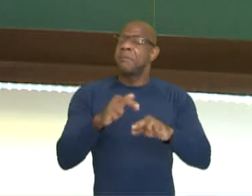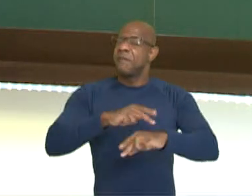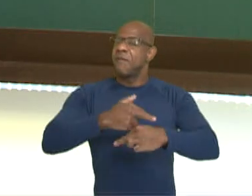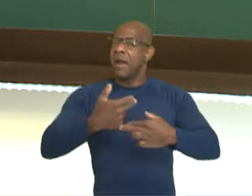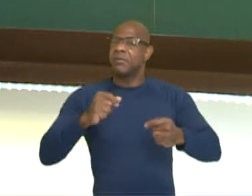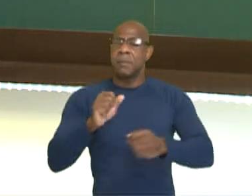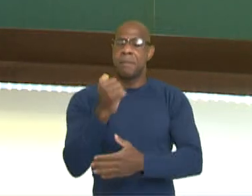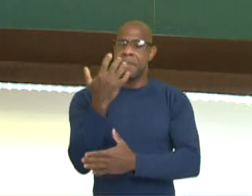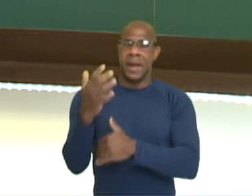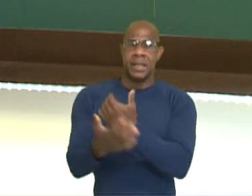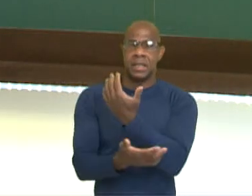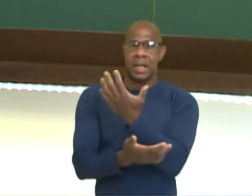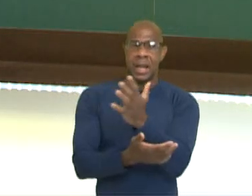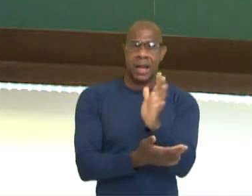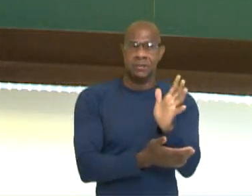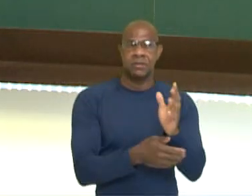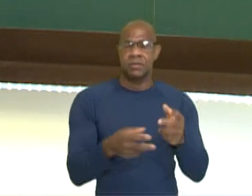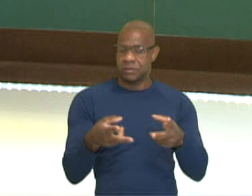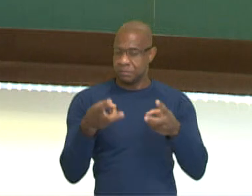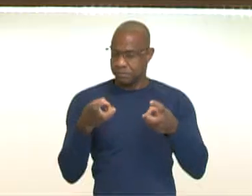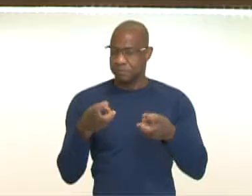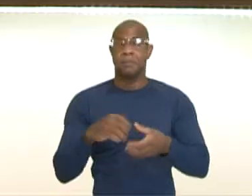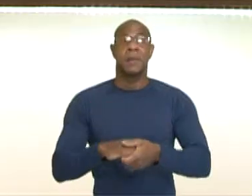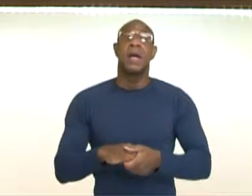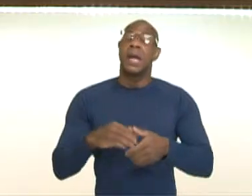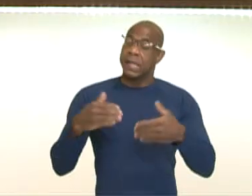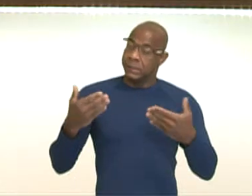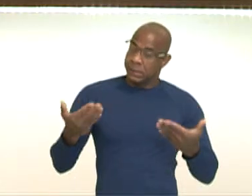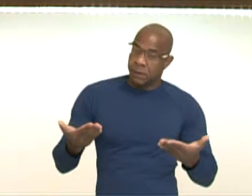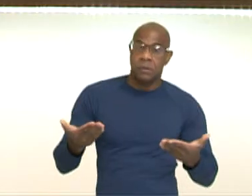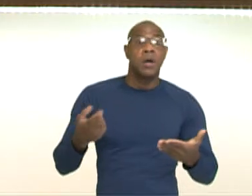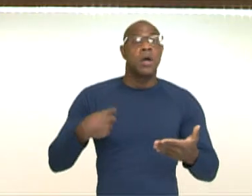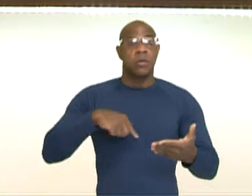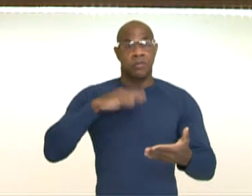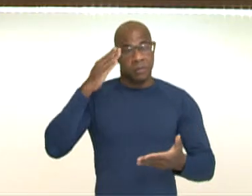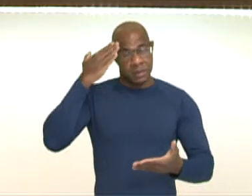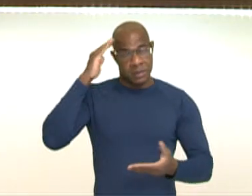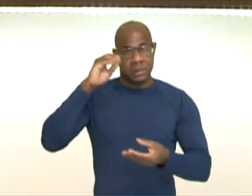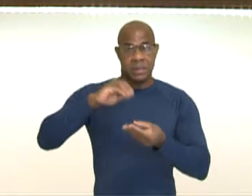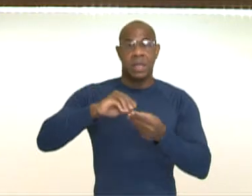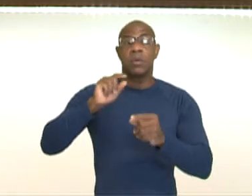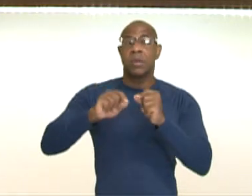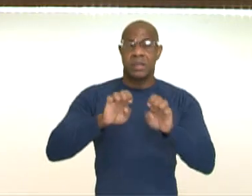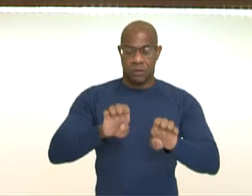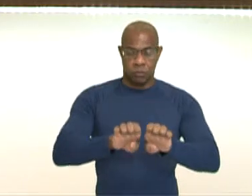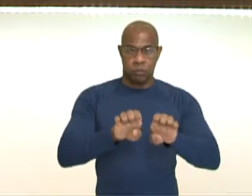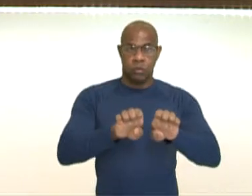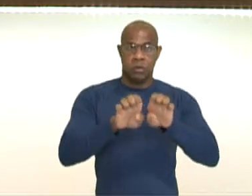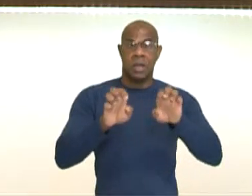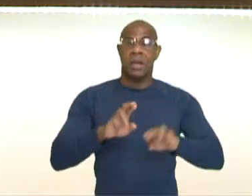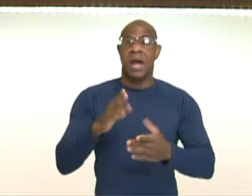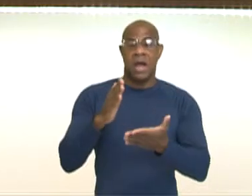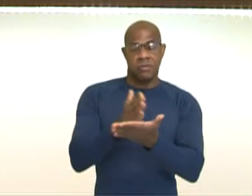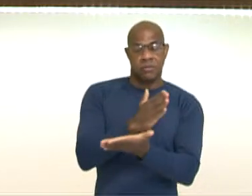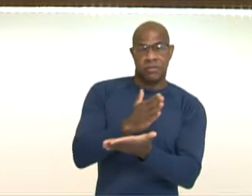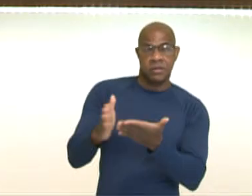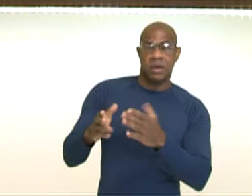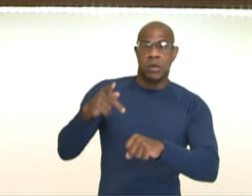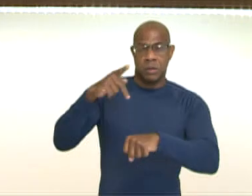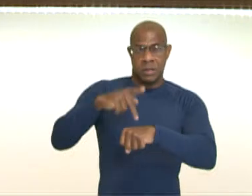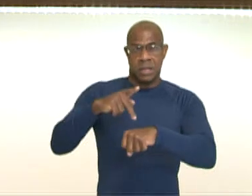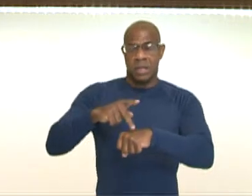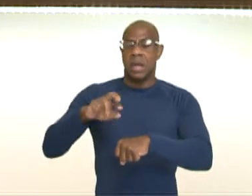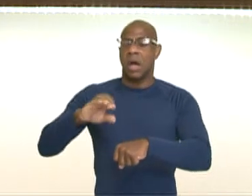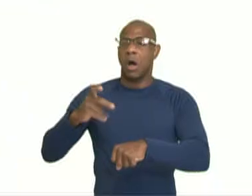variadas paisagens que você tem acesso. Para isso, vamos entender agora a estruturação e a divisão das rochas em